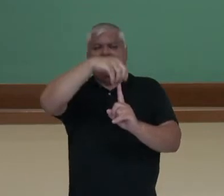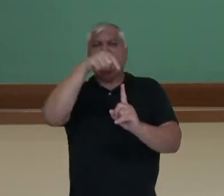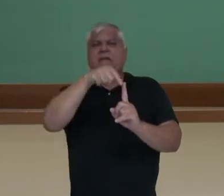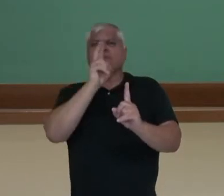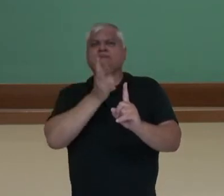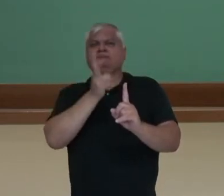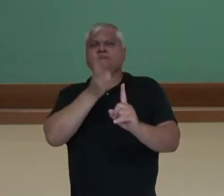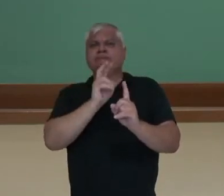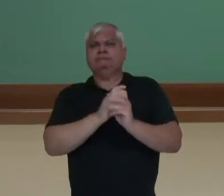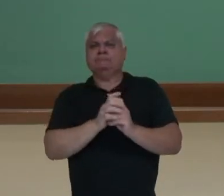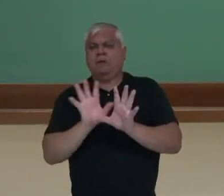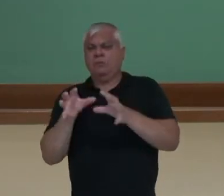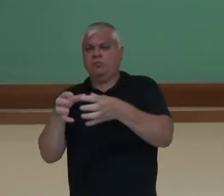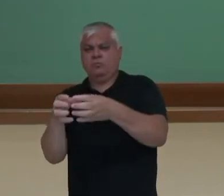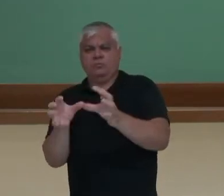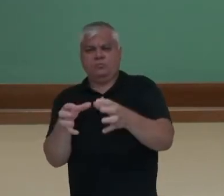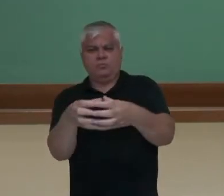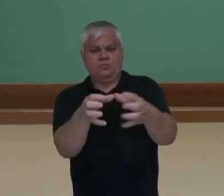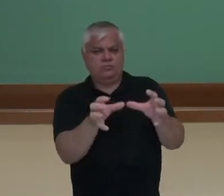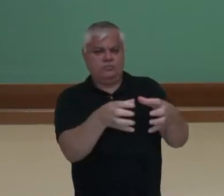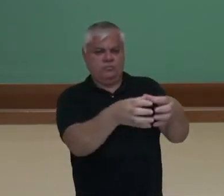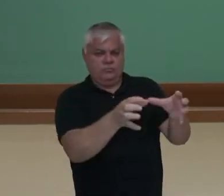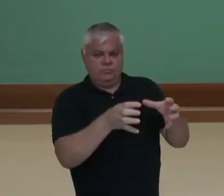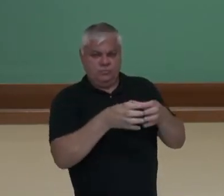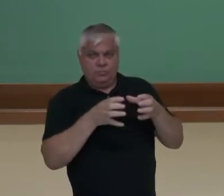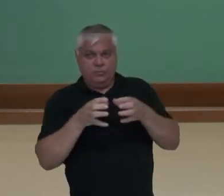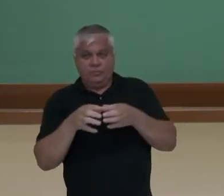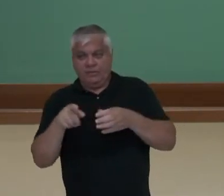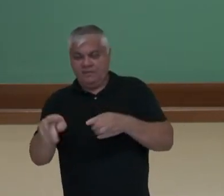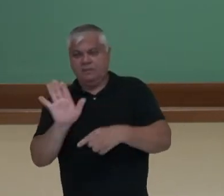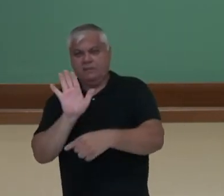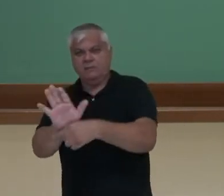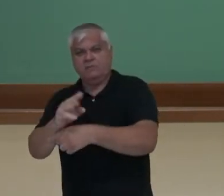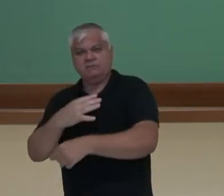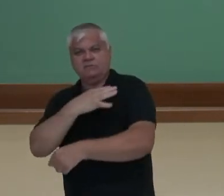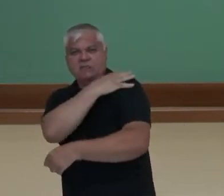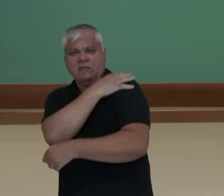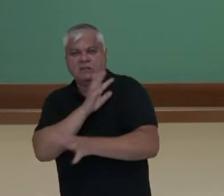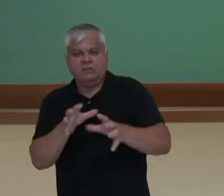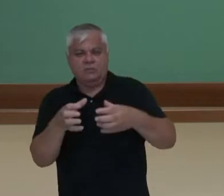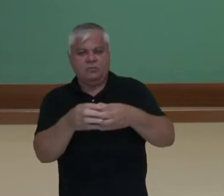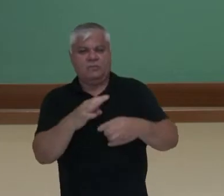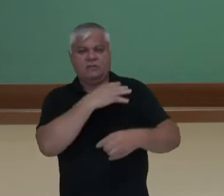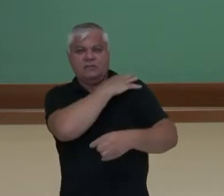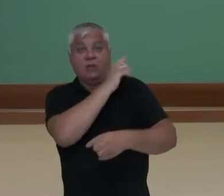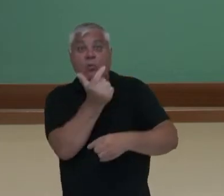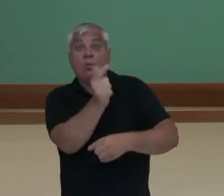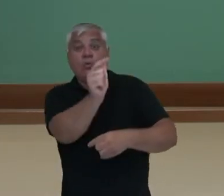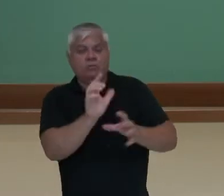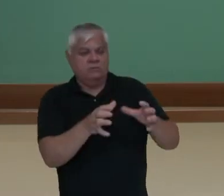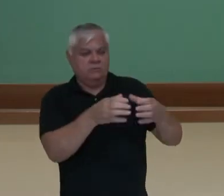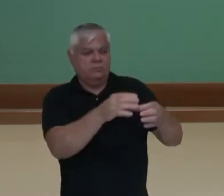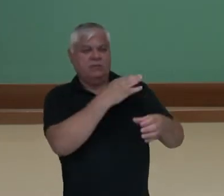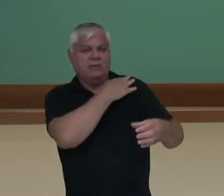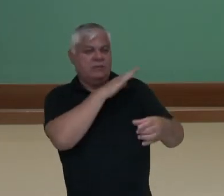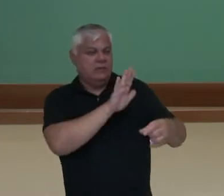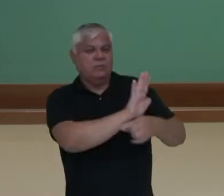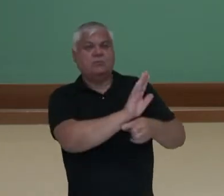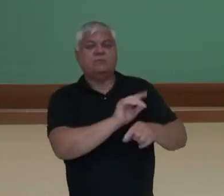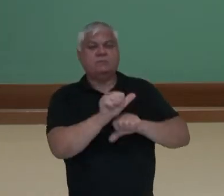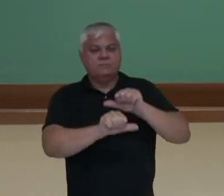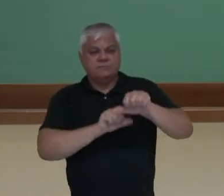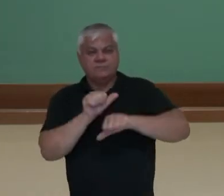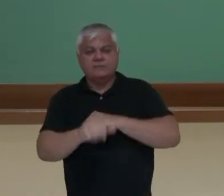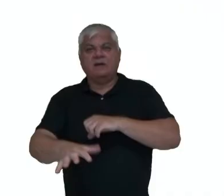poder, de grupos que apoiavam um general, grupos que apoiavam outro general, que queriam chegar, né, ao cargo de